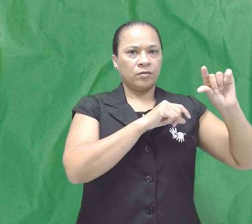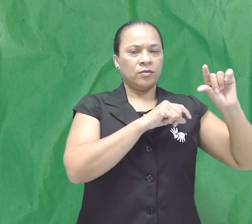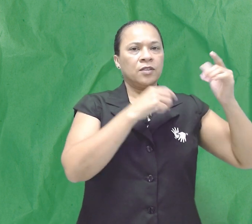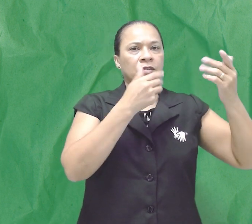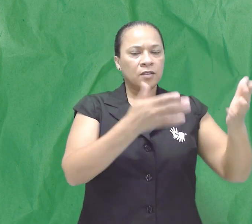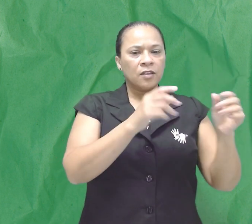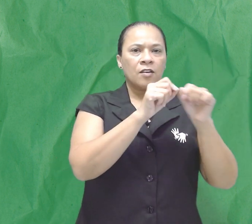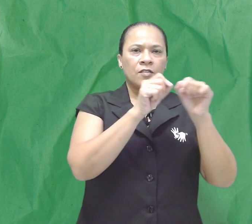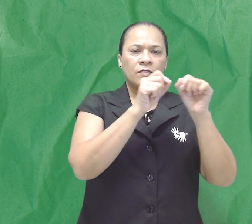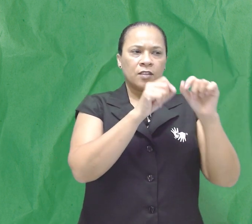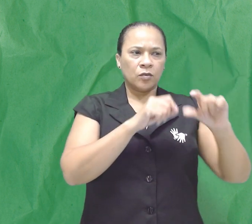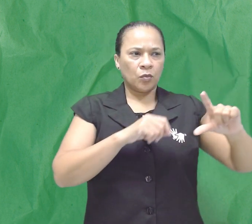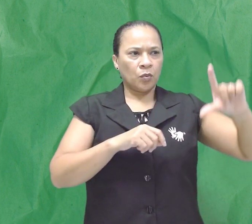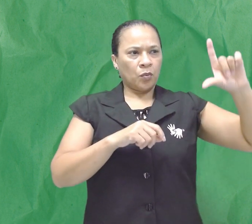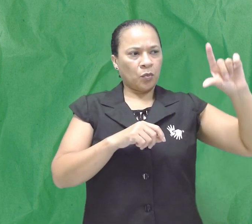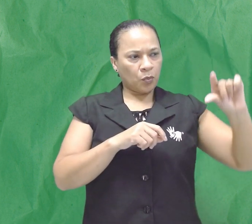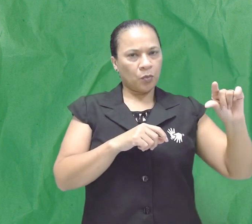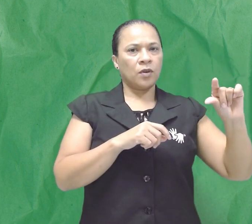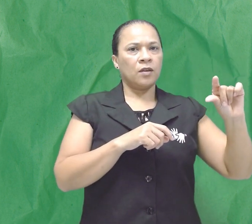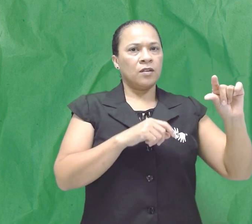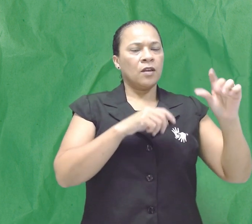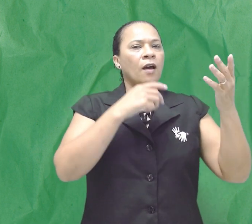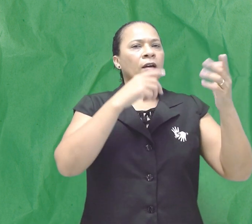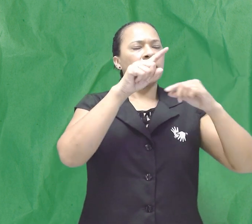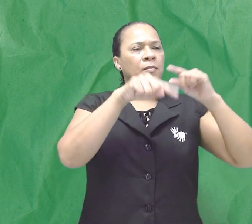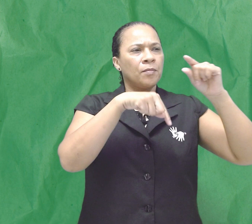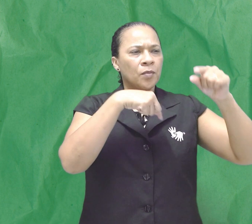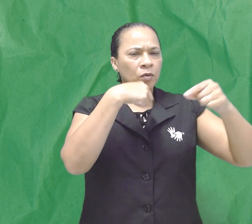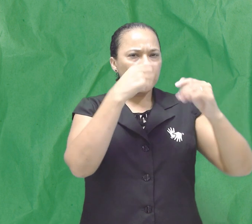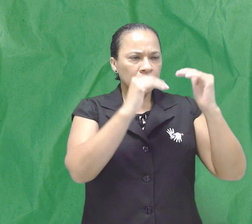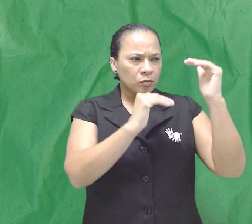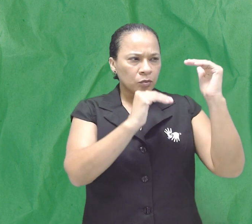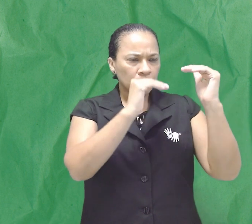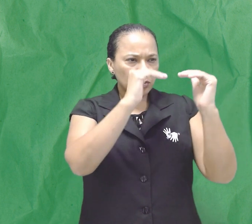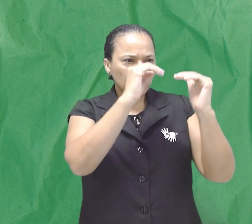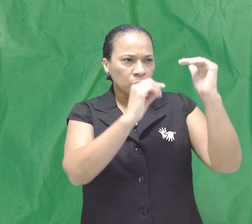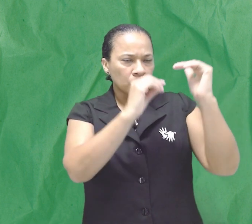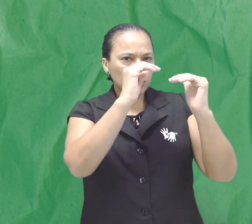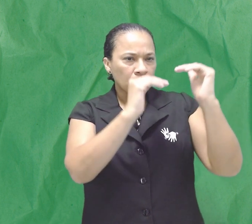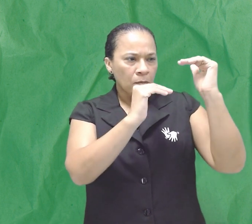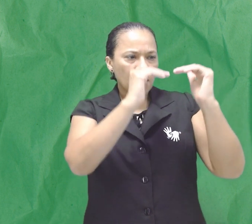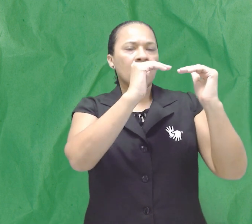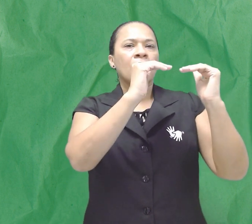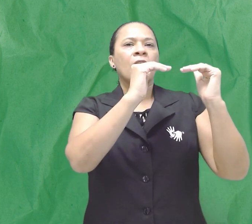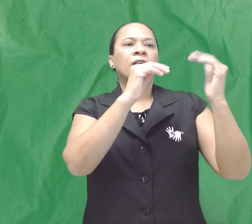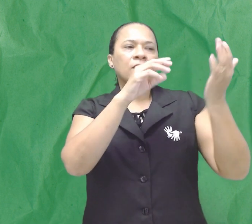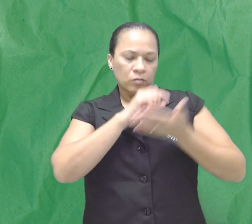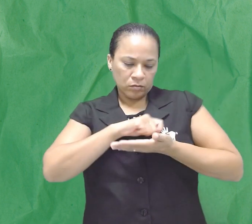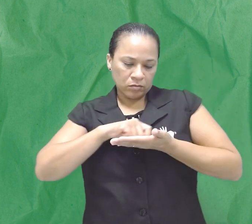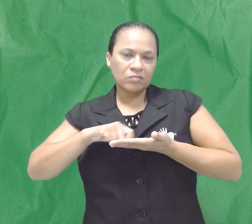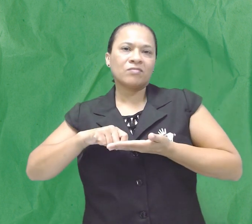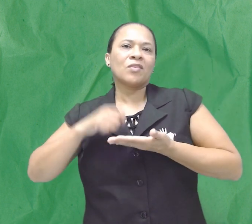uma medida, vai oscilar durante um determinado tempo, e quando a leitura ficar estabilizada, ele vai indicar aqui. E aí é só anotar o